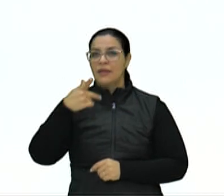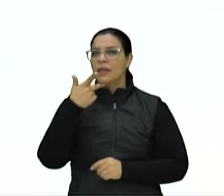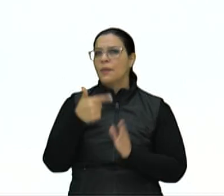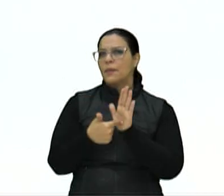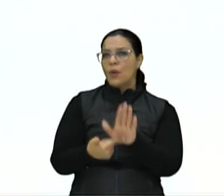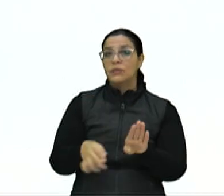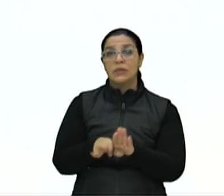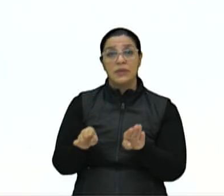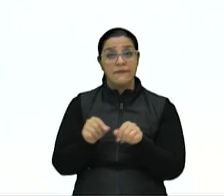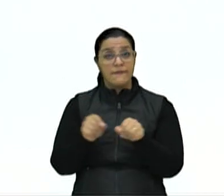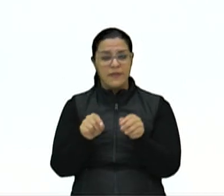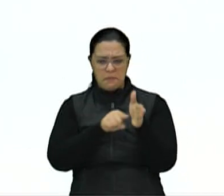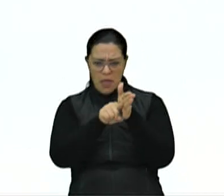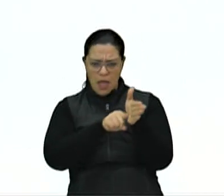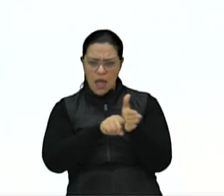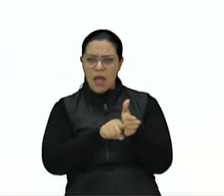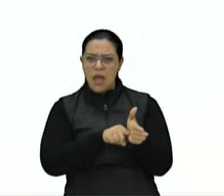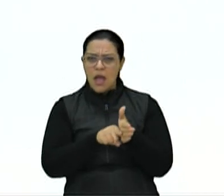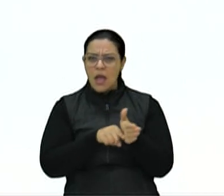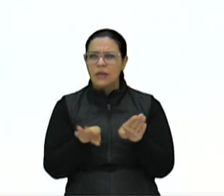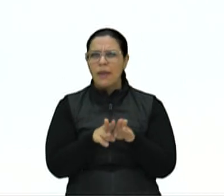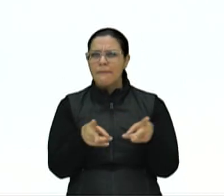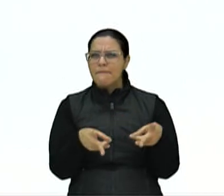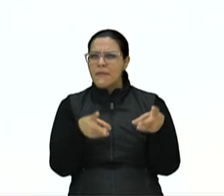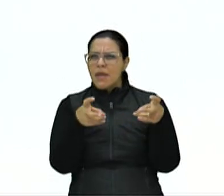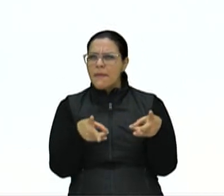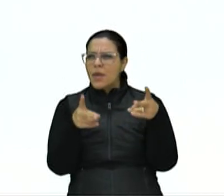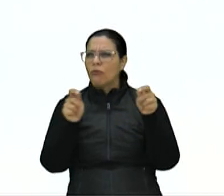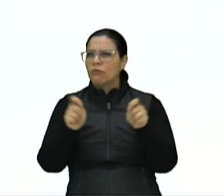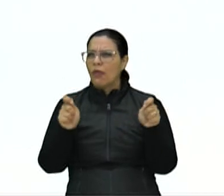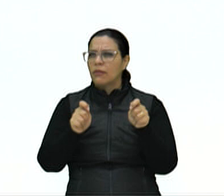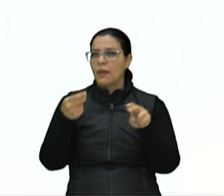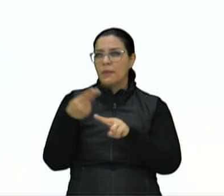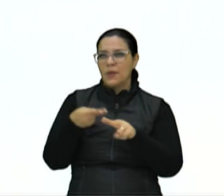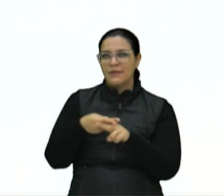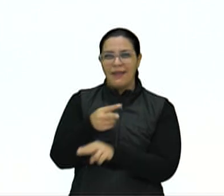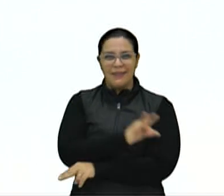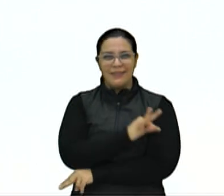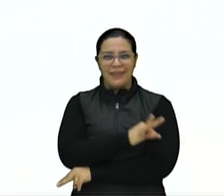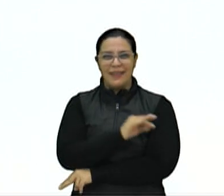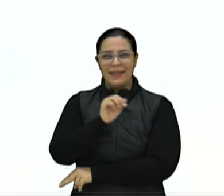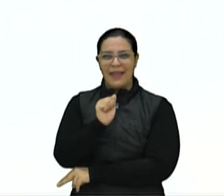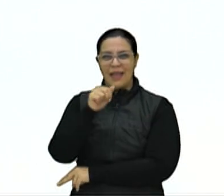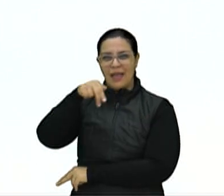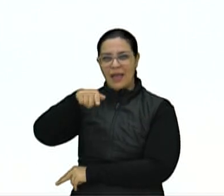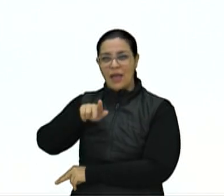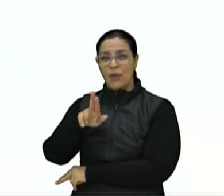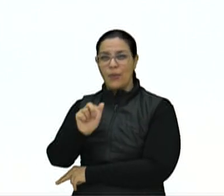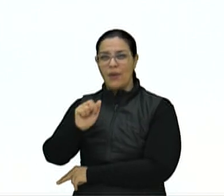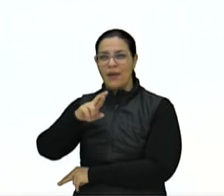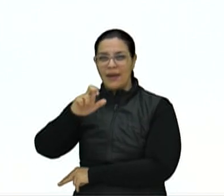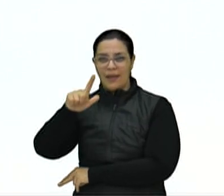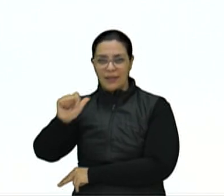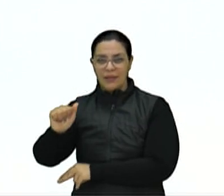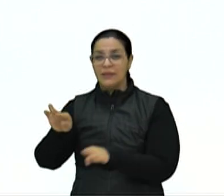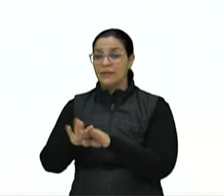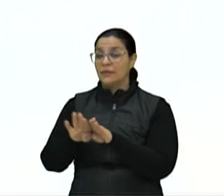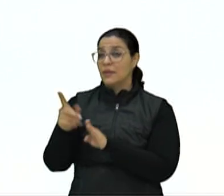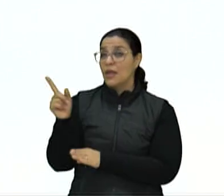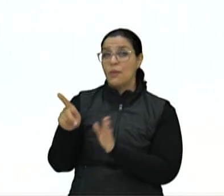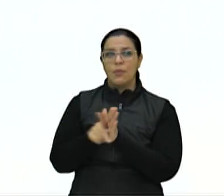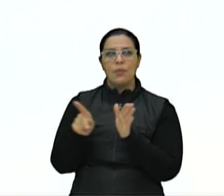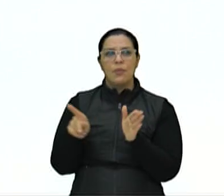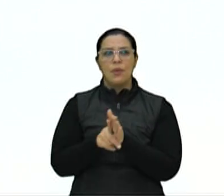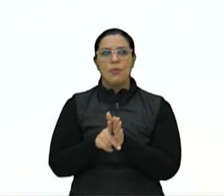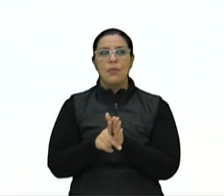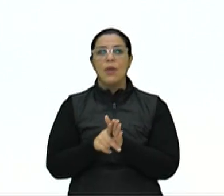fez grandes pesquisas e percebeu muitas possibilidades da aquarela. E essa obra se chama Tribunal